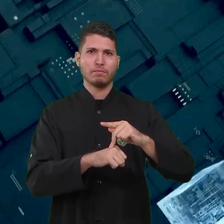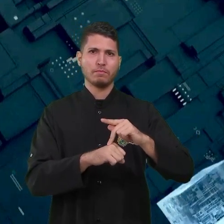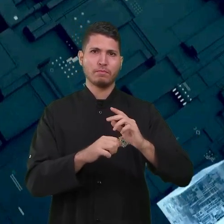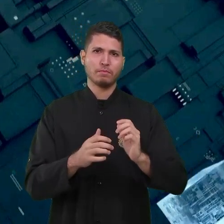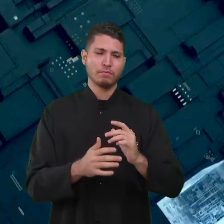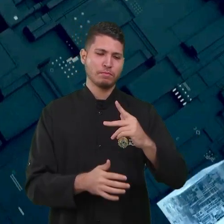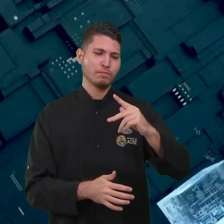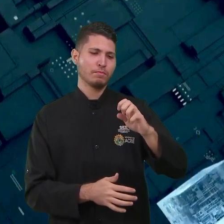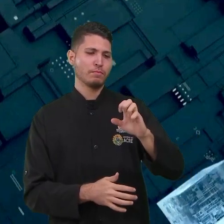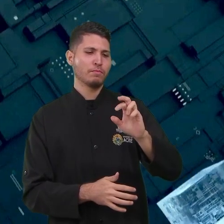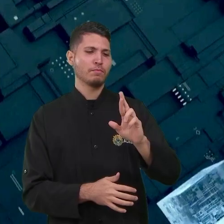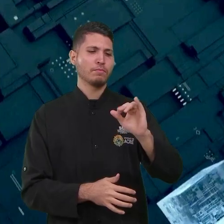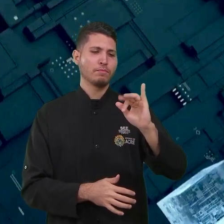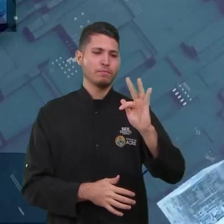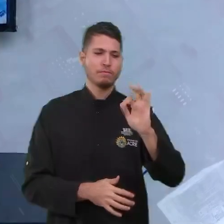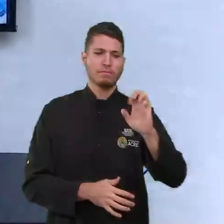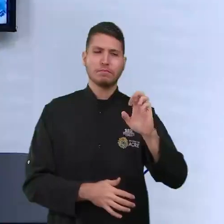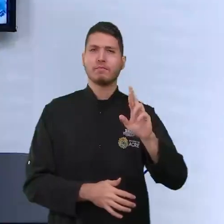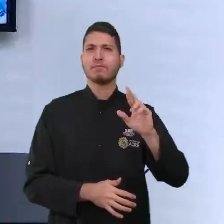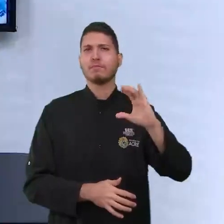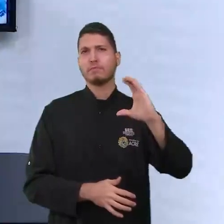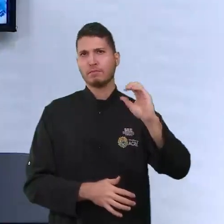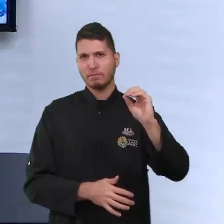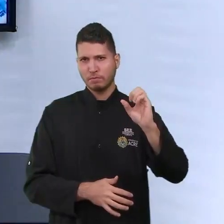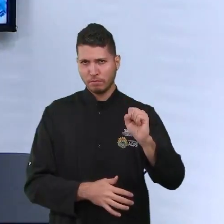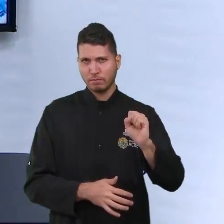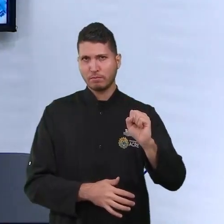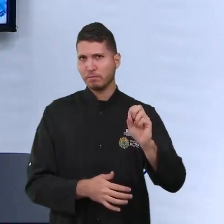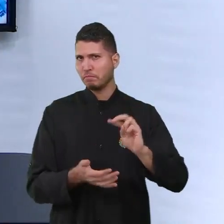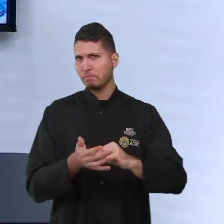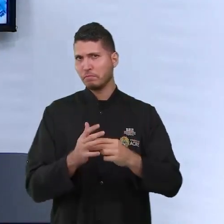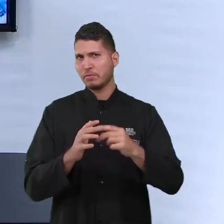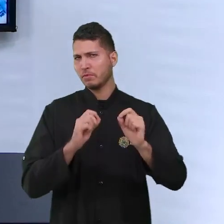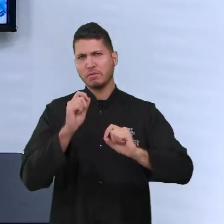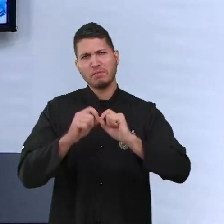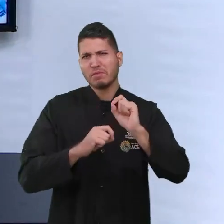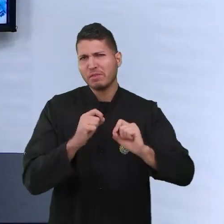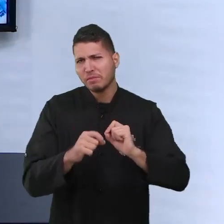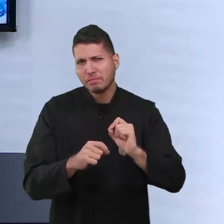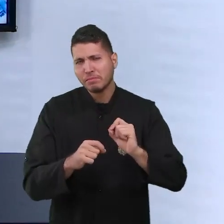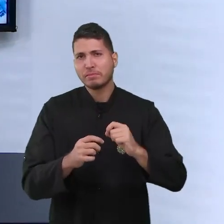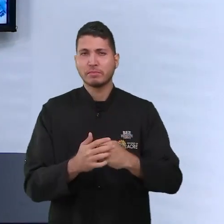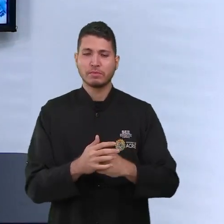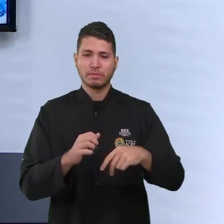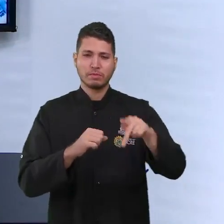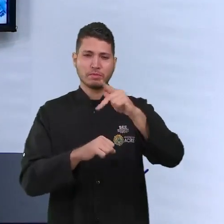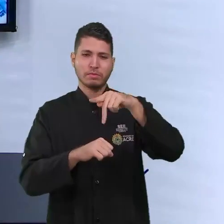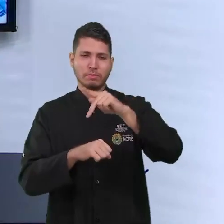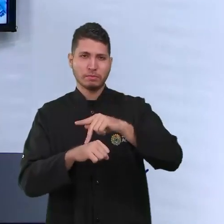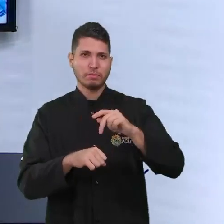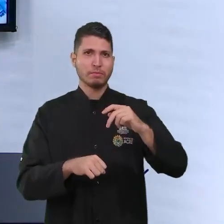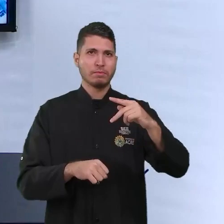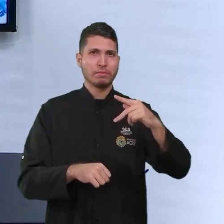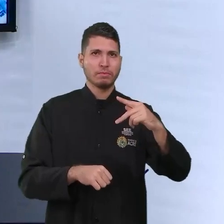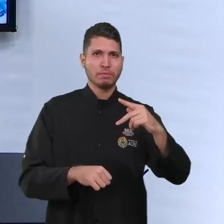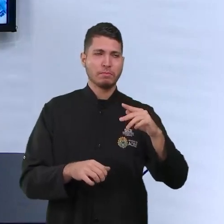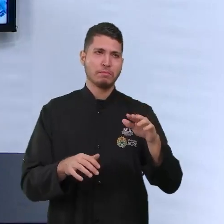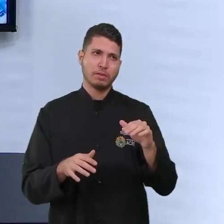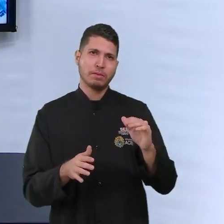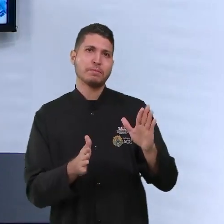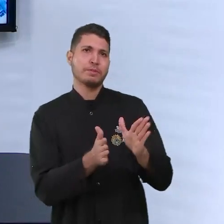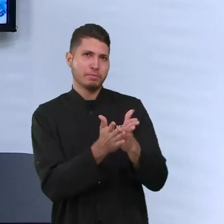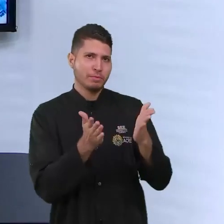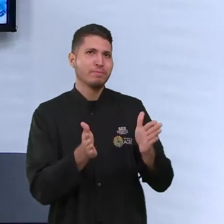que isso quer dizer, professora? Que os países considerados aí países mais pobres